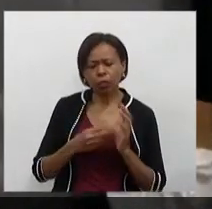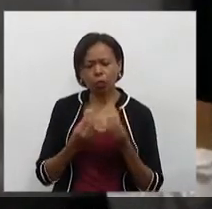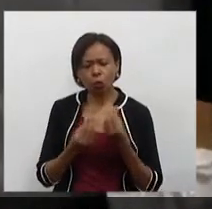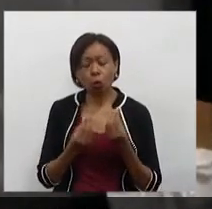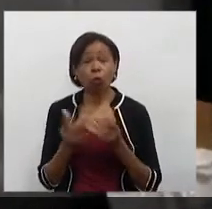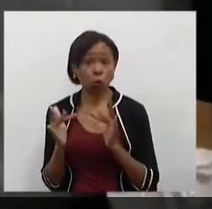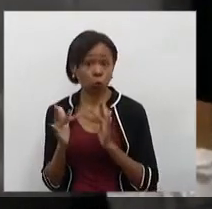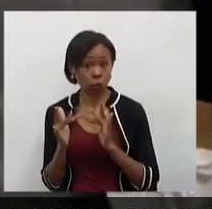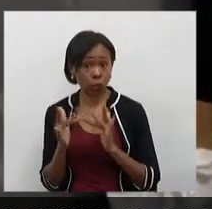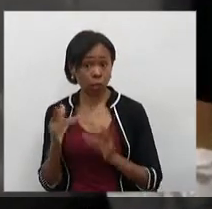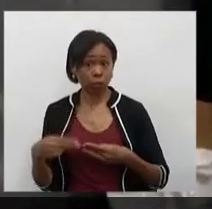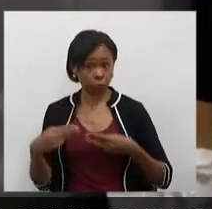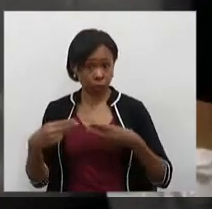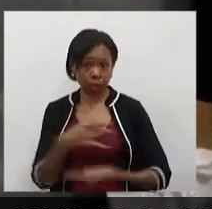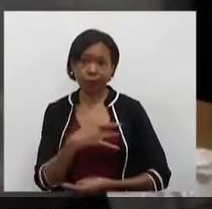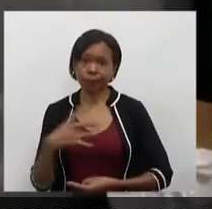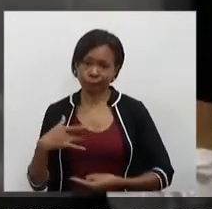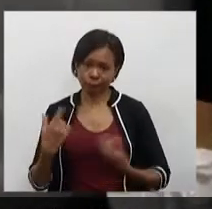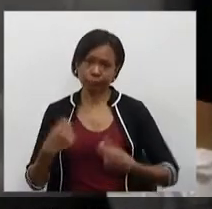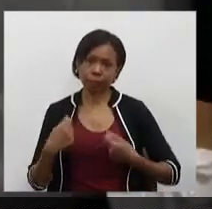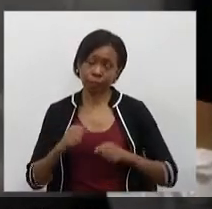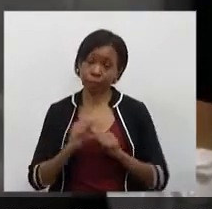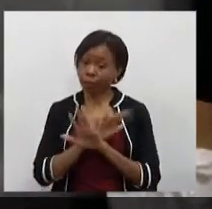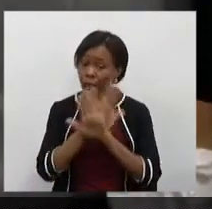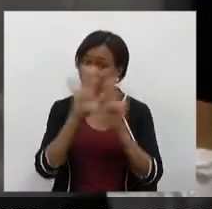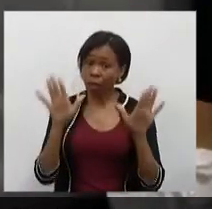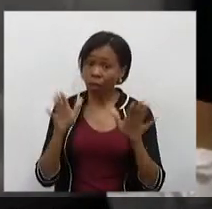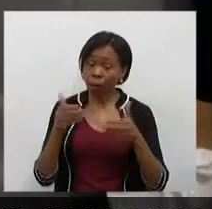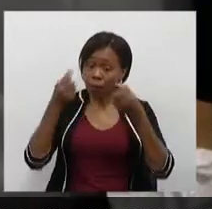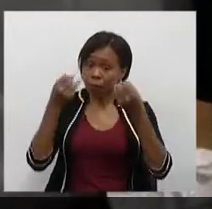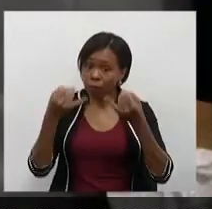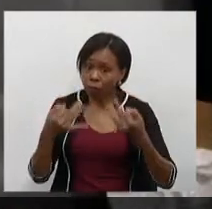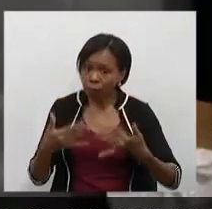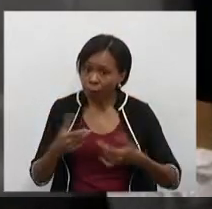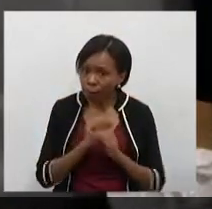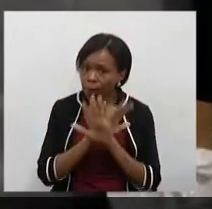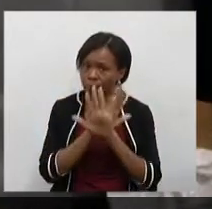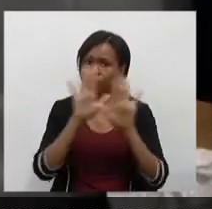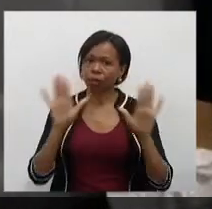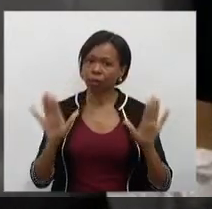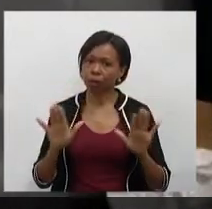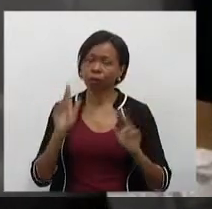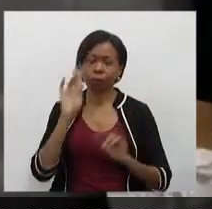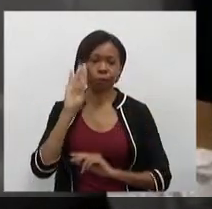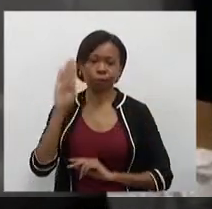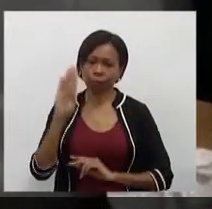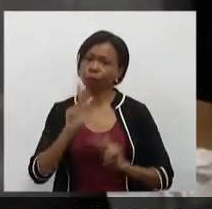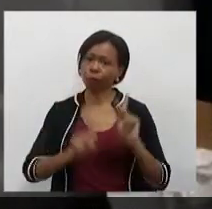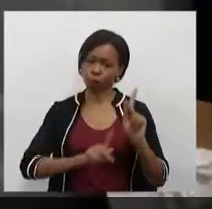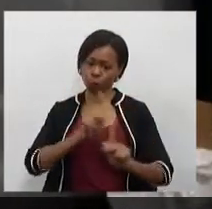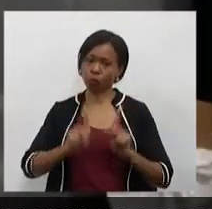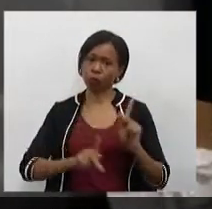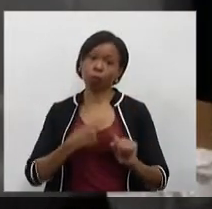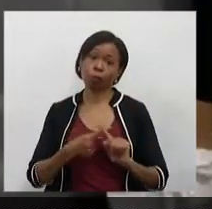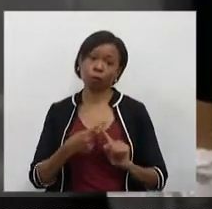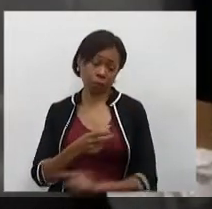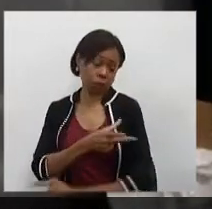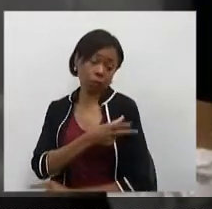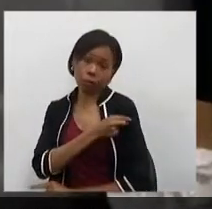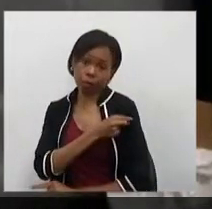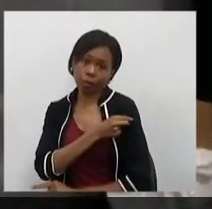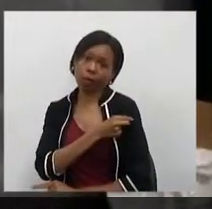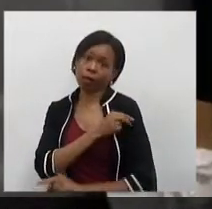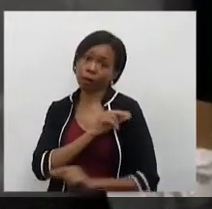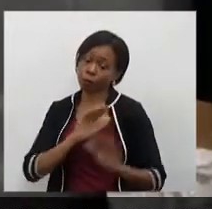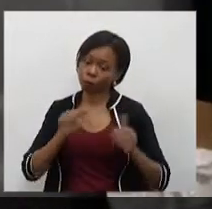as informações elas fiquem mais claras, principalmente para a população, né, essa vacina é da população, né, a vacina Covid é da